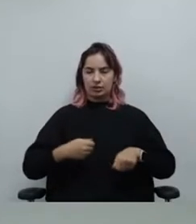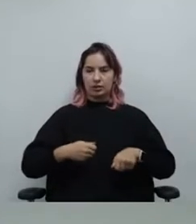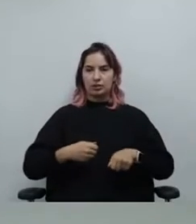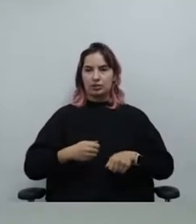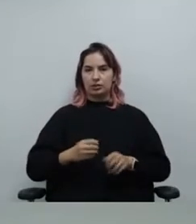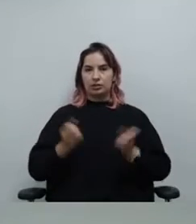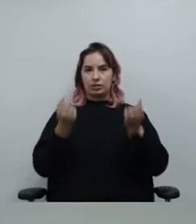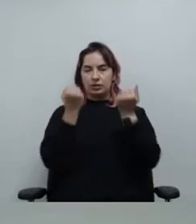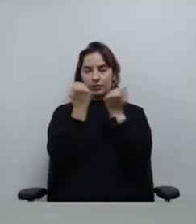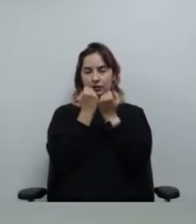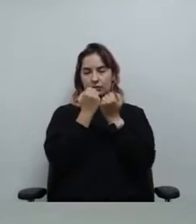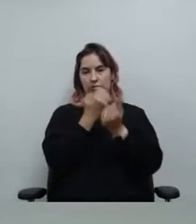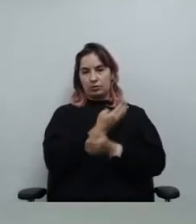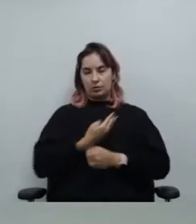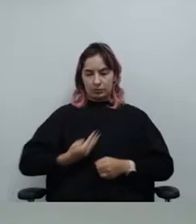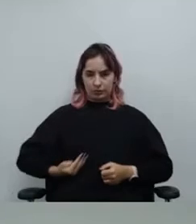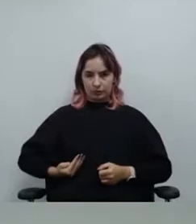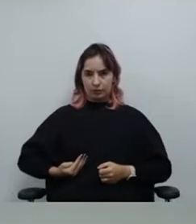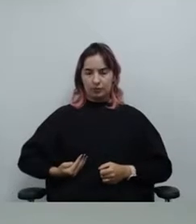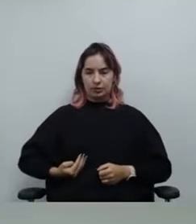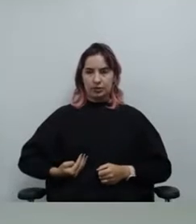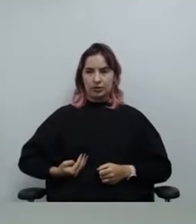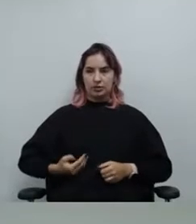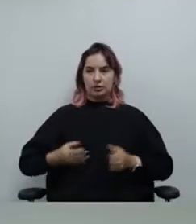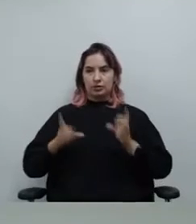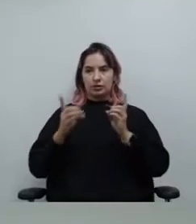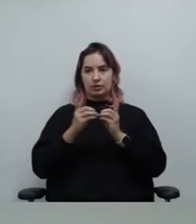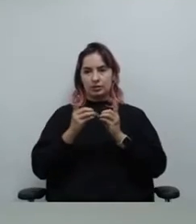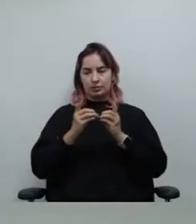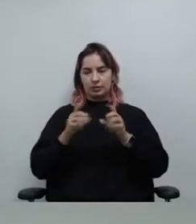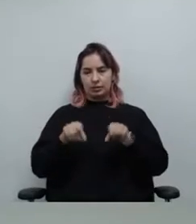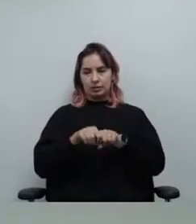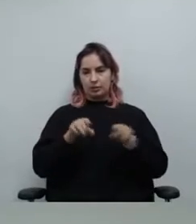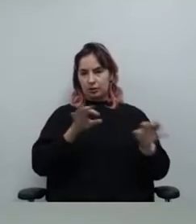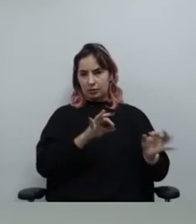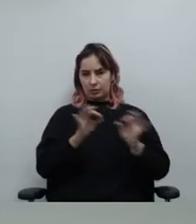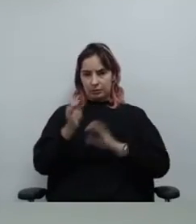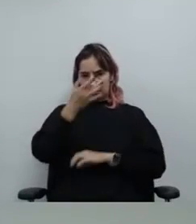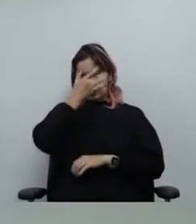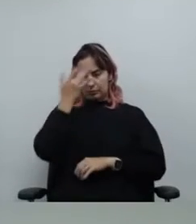Defensoria Pública no atendimento e acompanhamento das vítimas dessas violências.